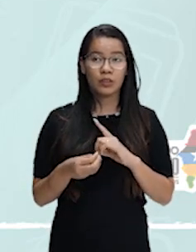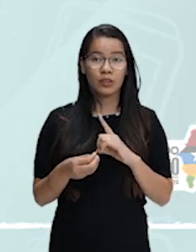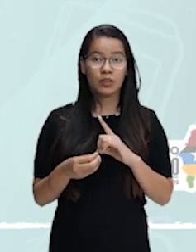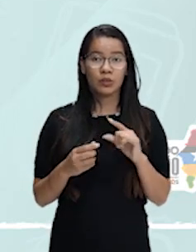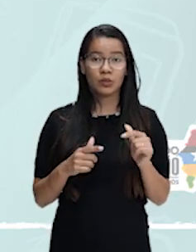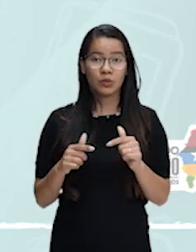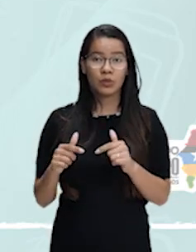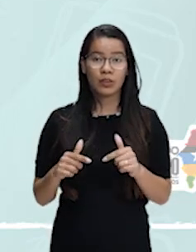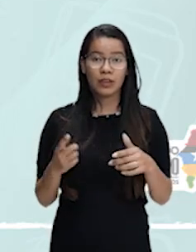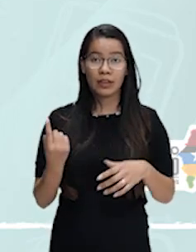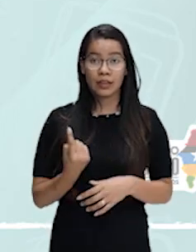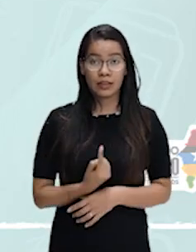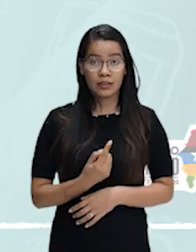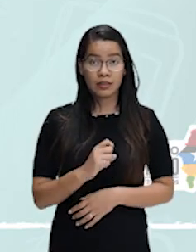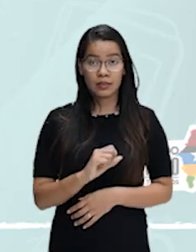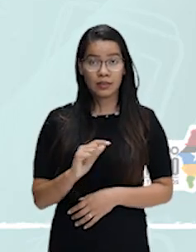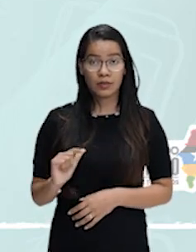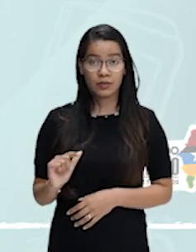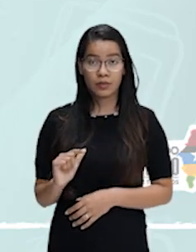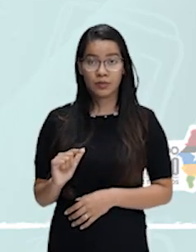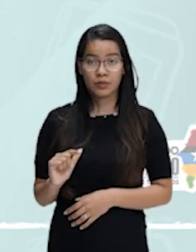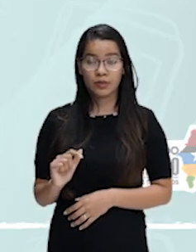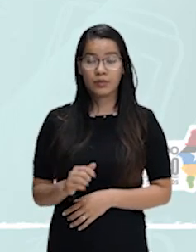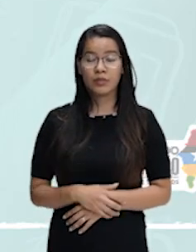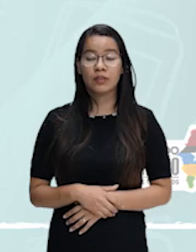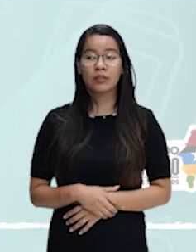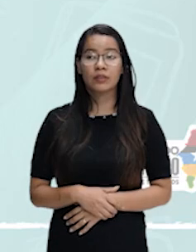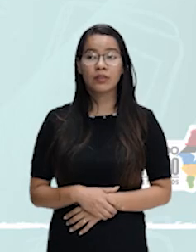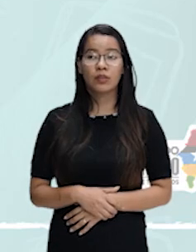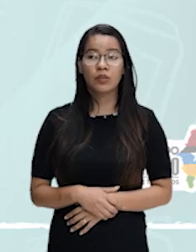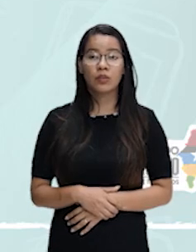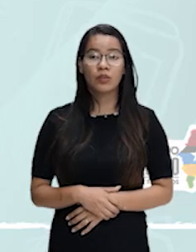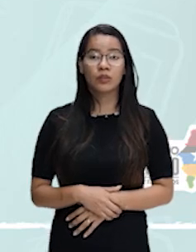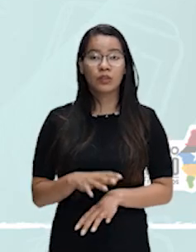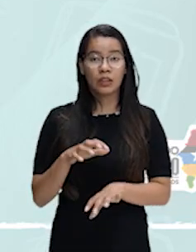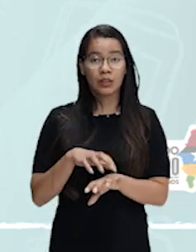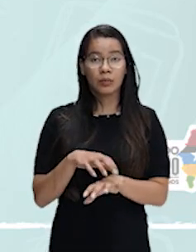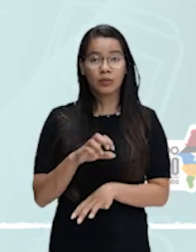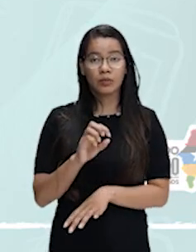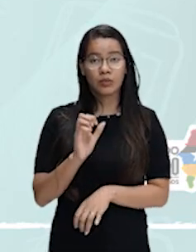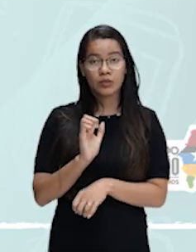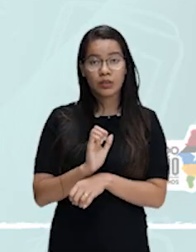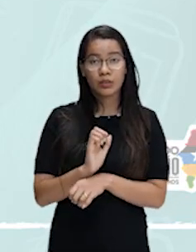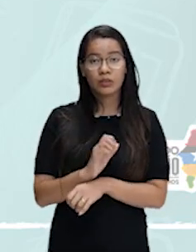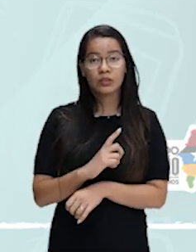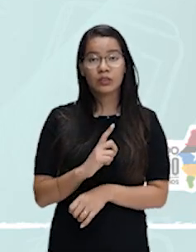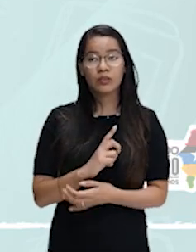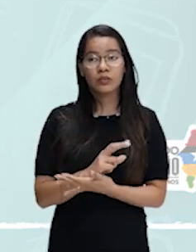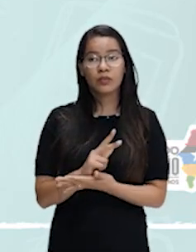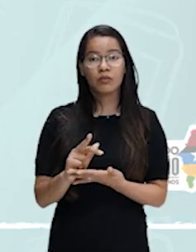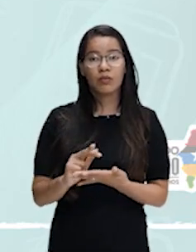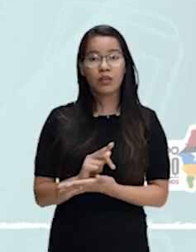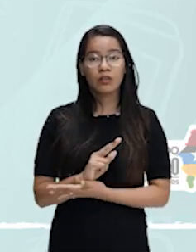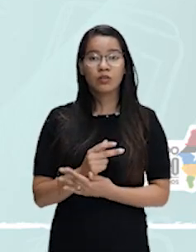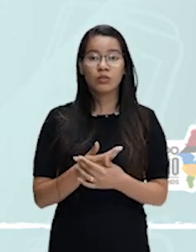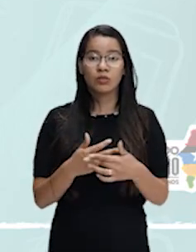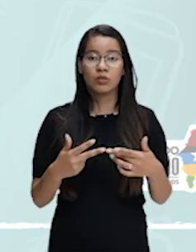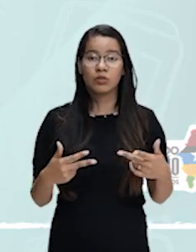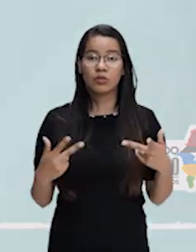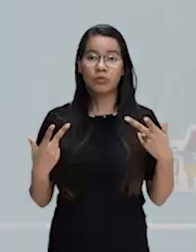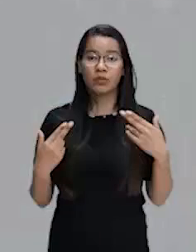alguns lugares aqui em São Luís, na capital aqui do estado, onde funcionam várias coisas ao mesmo tempo naquele mesmo